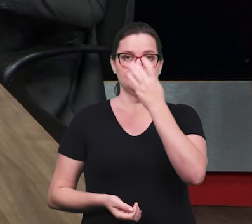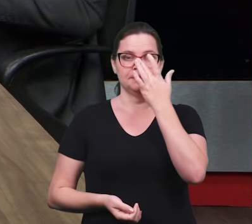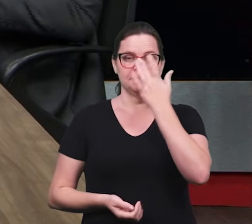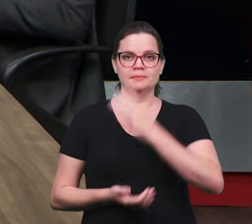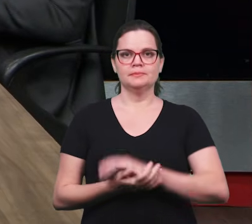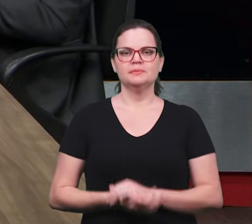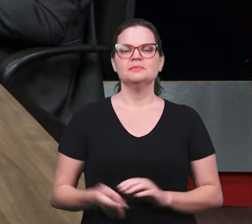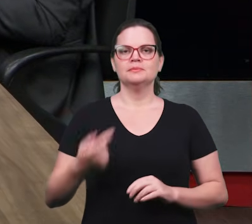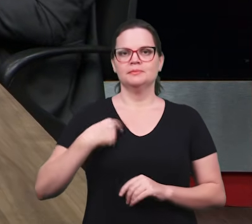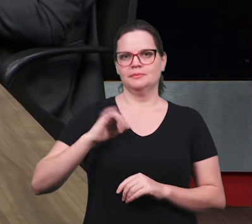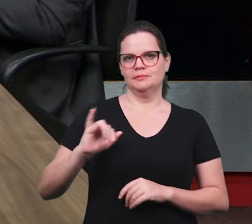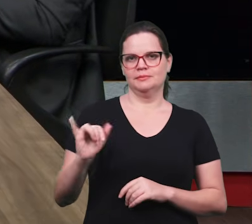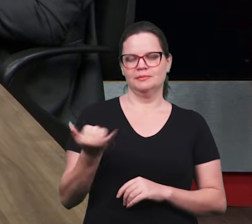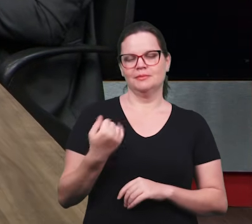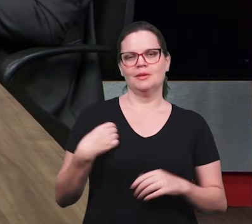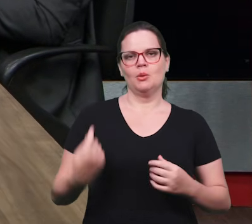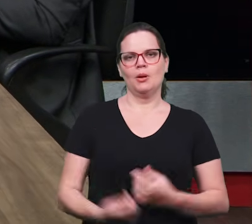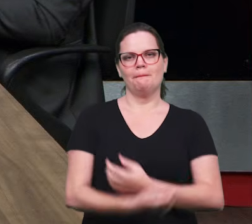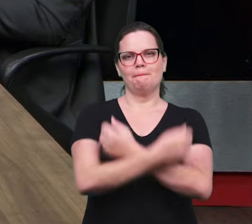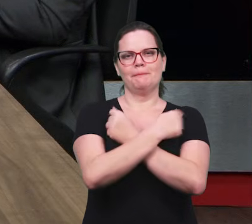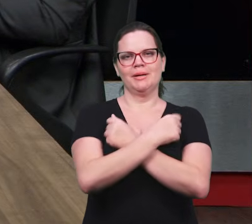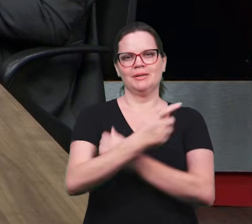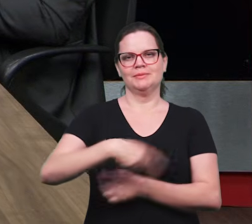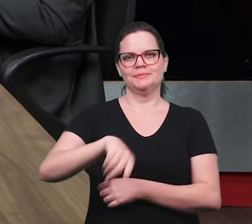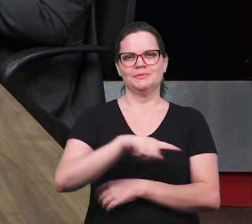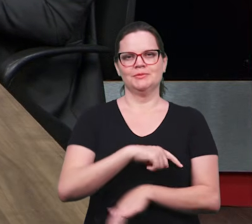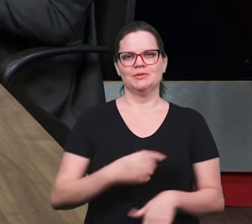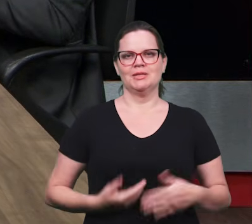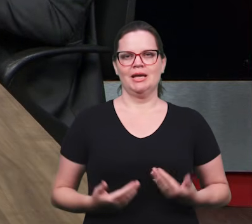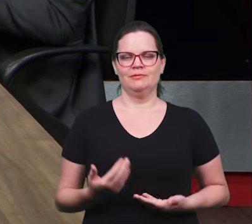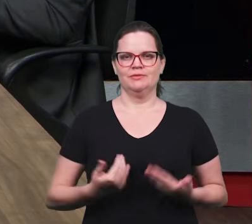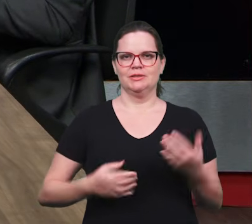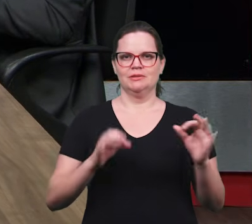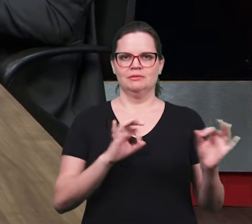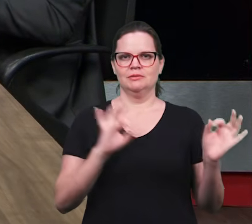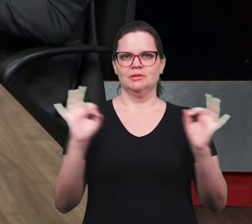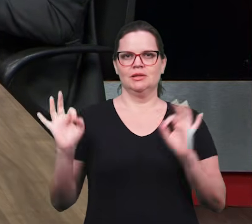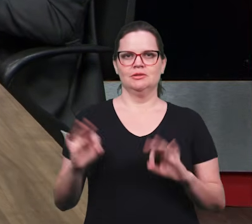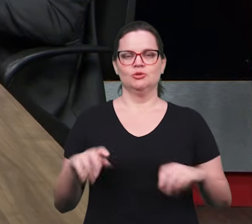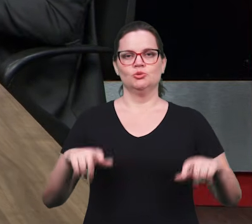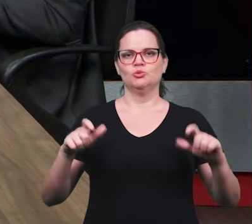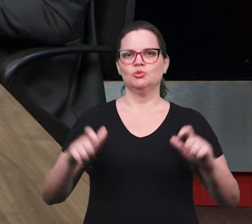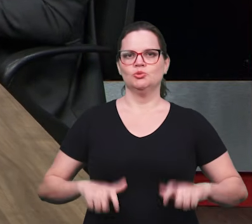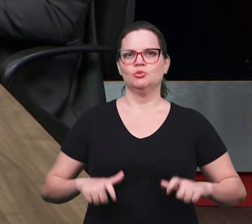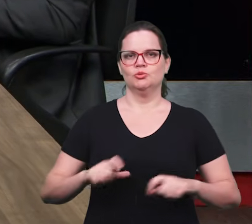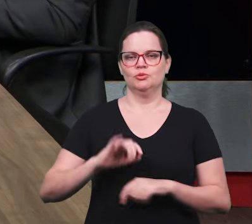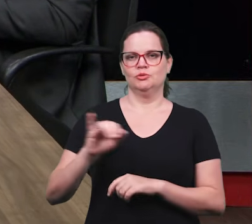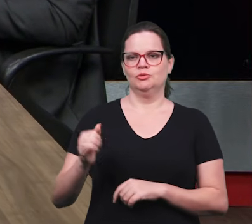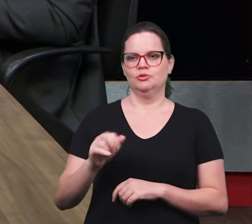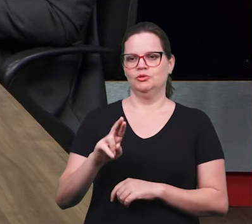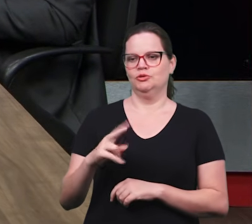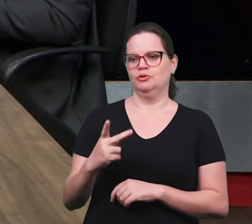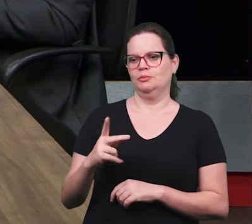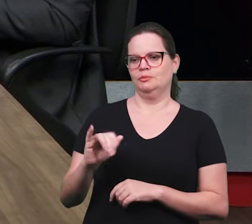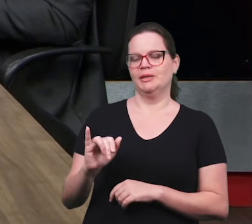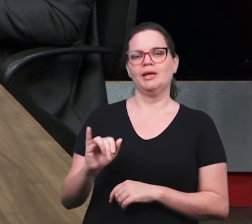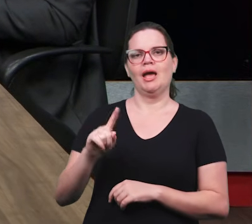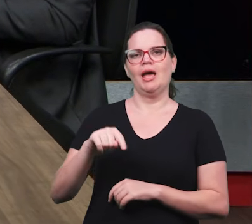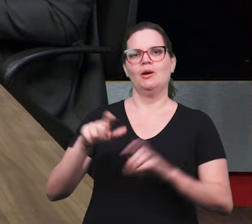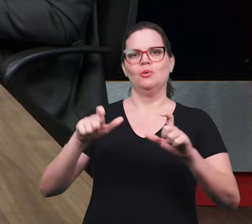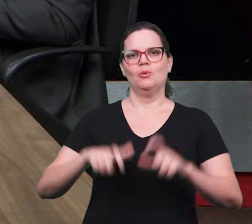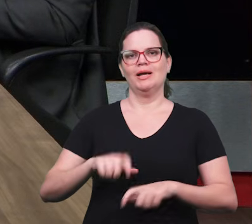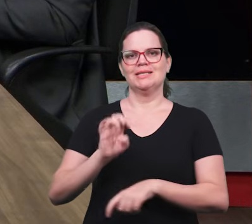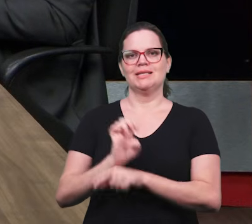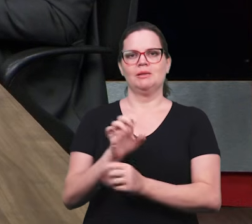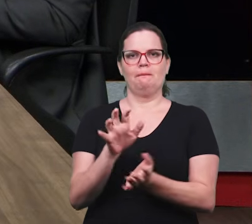momento, deixar um abraço. Alguns irmãos nos acompanham bastante lá da cidade de Jupi,